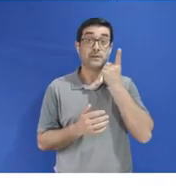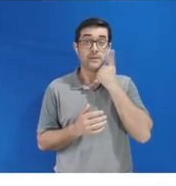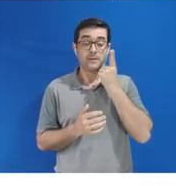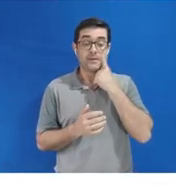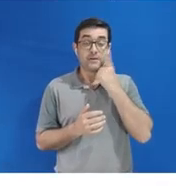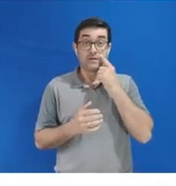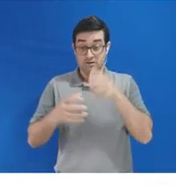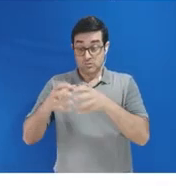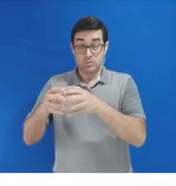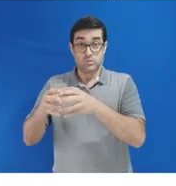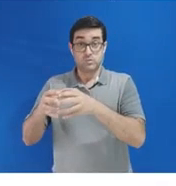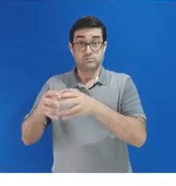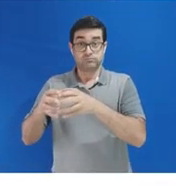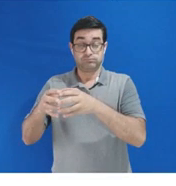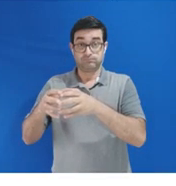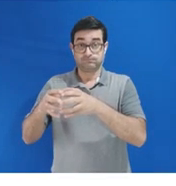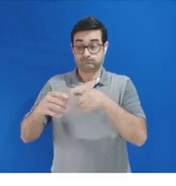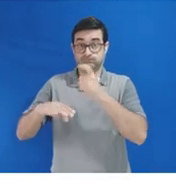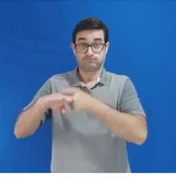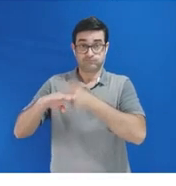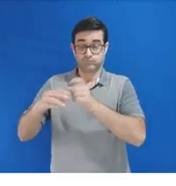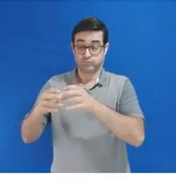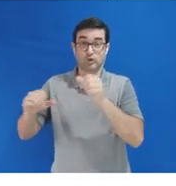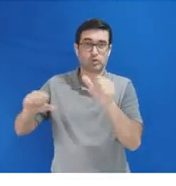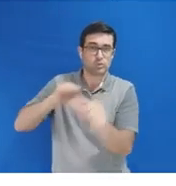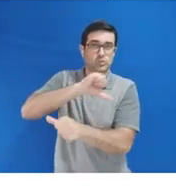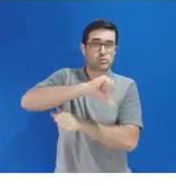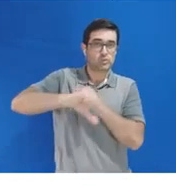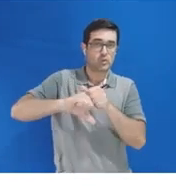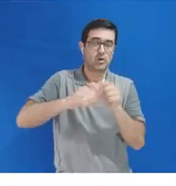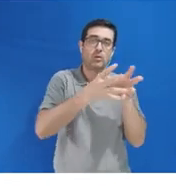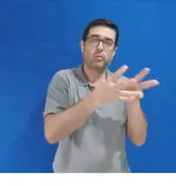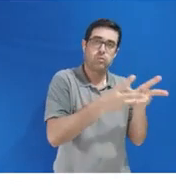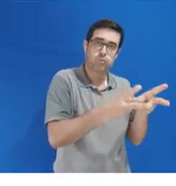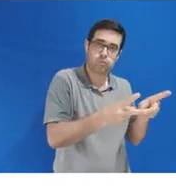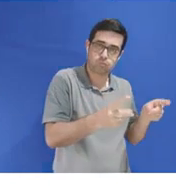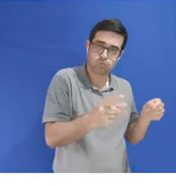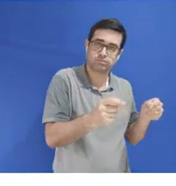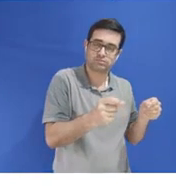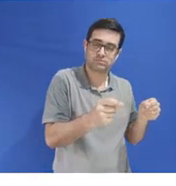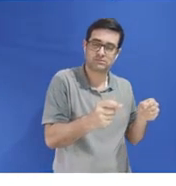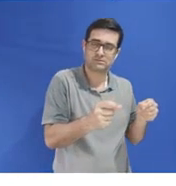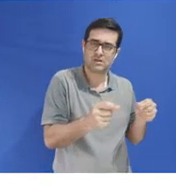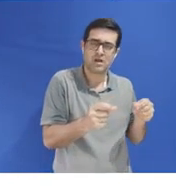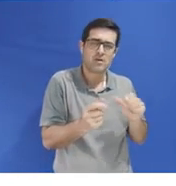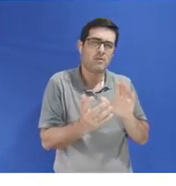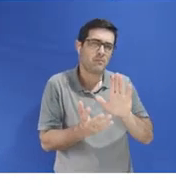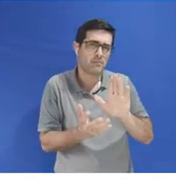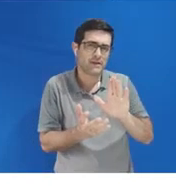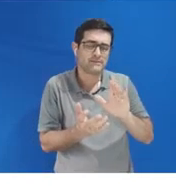do estado sólido e vá para o estado líquido, ou seja, o ponto de fusão, que ele